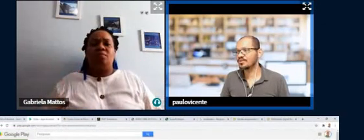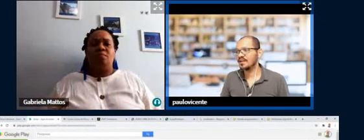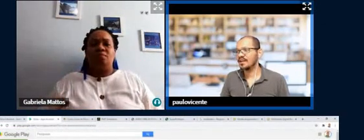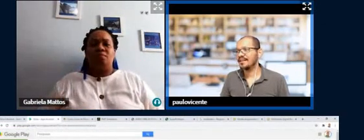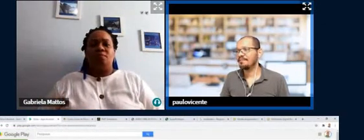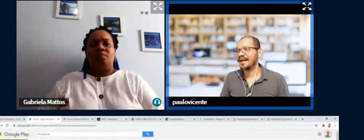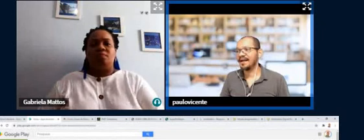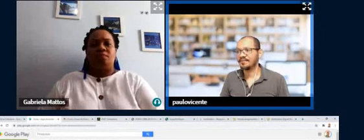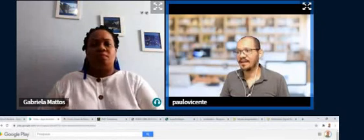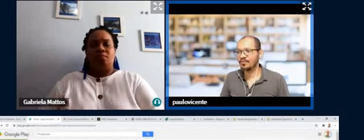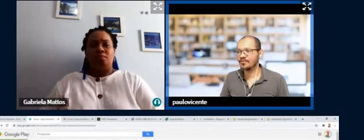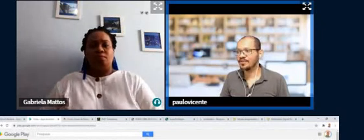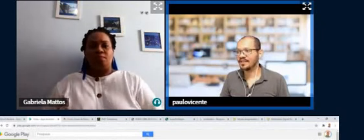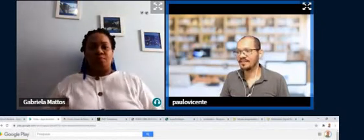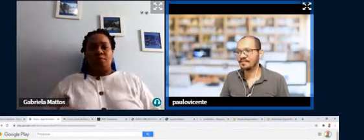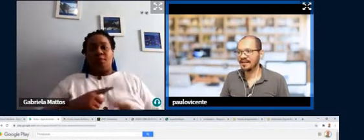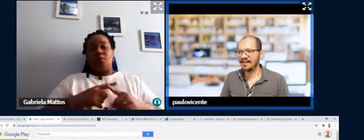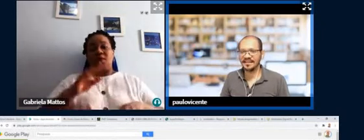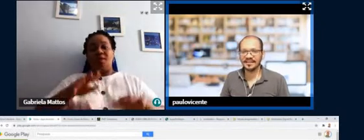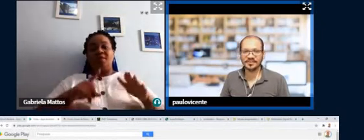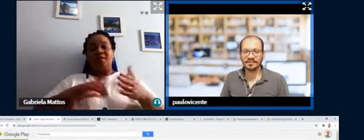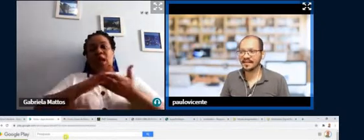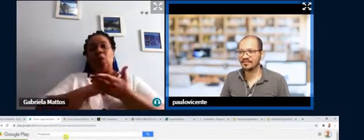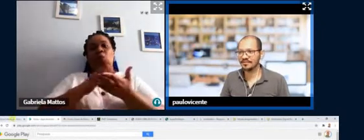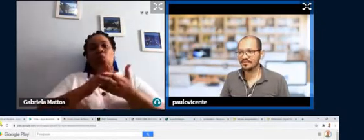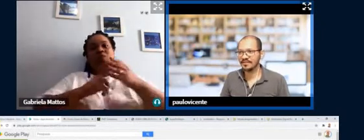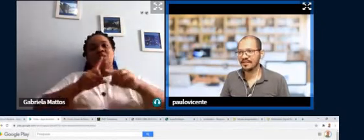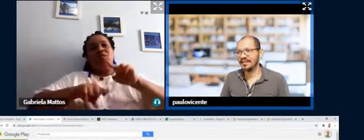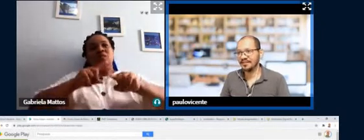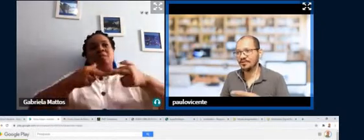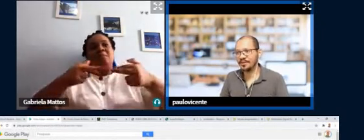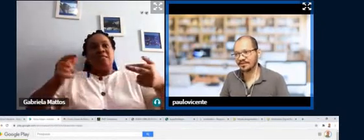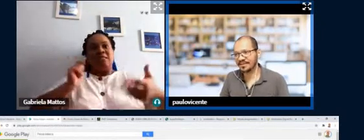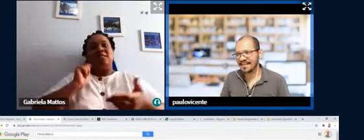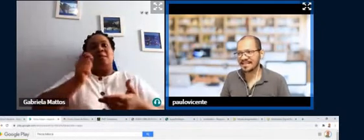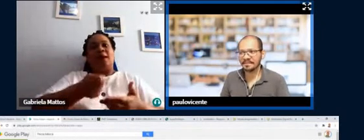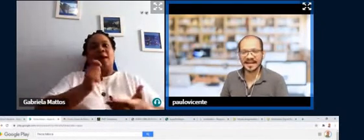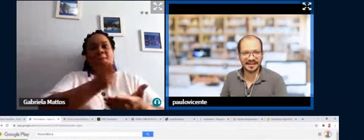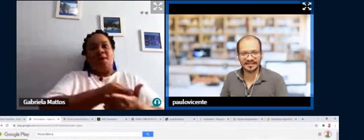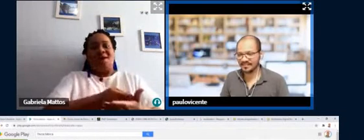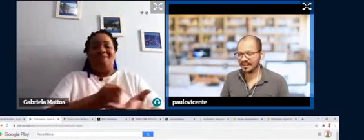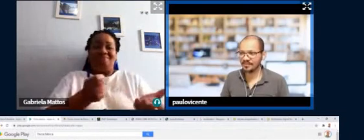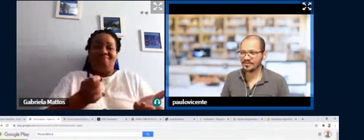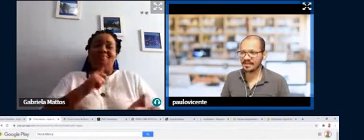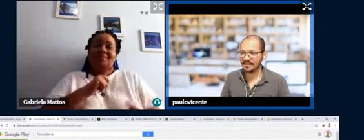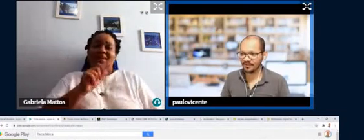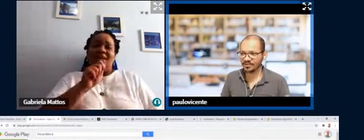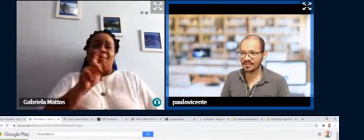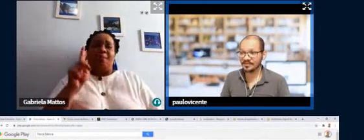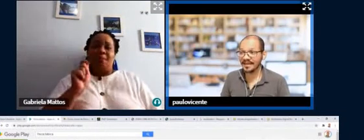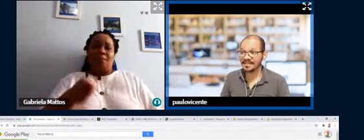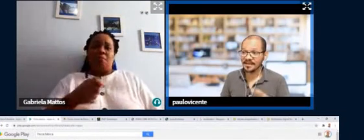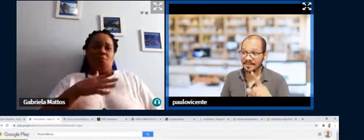É porque acho que alguns recursos tem que pagar. Aí o povo odeia que tem que pagar e aí critica o aplicativo. E o meu não tem nada